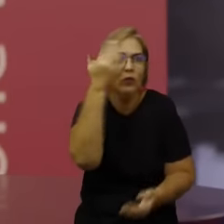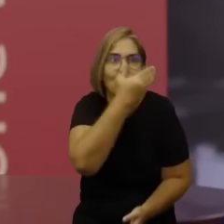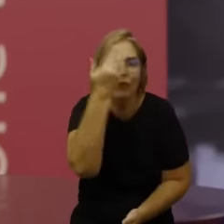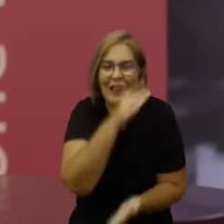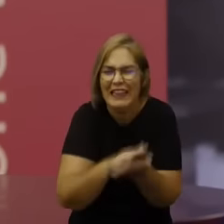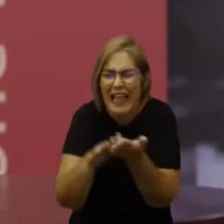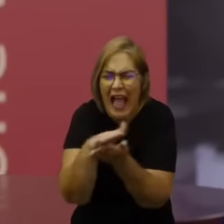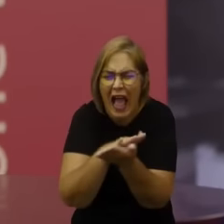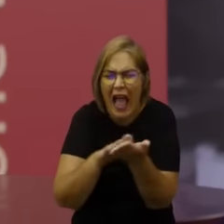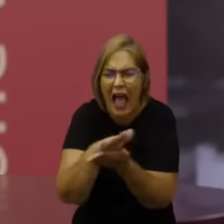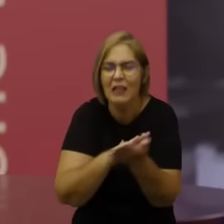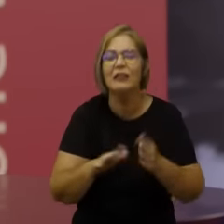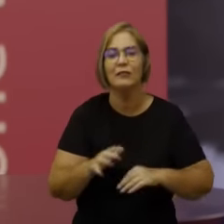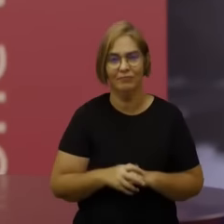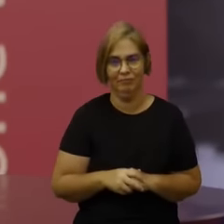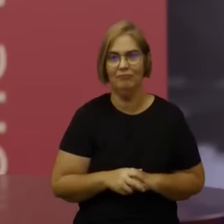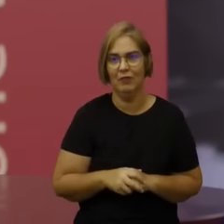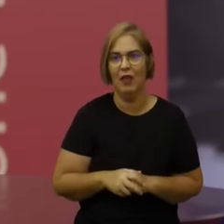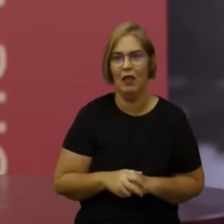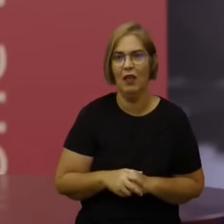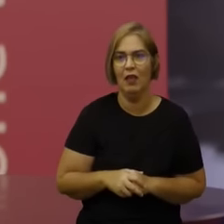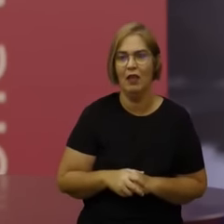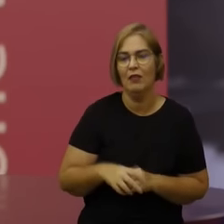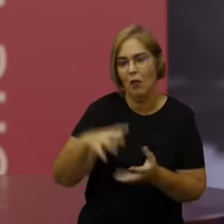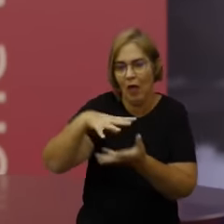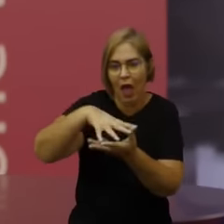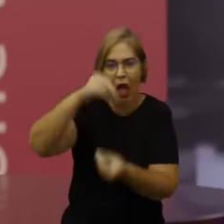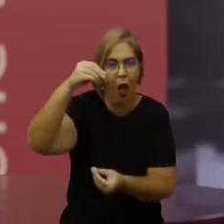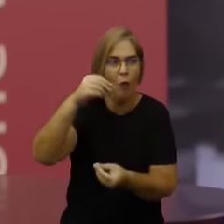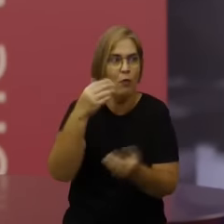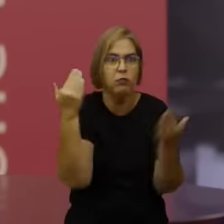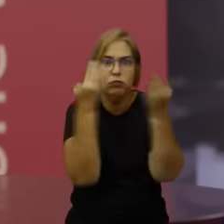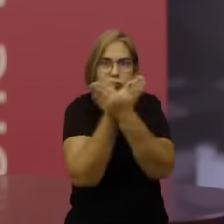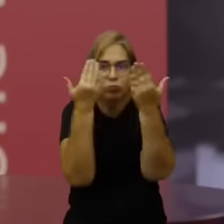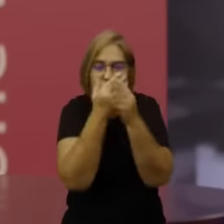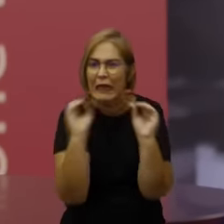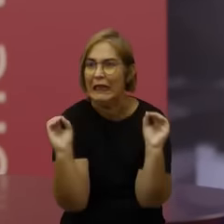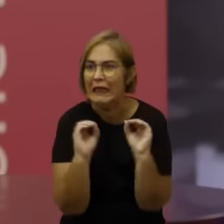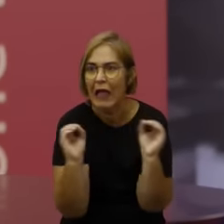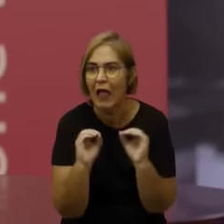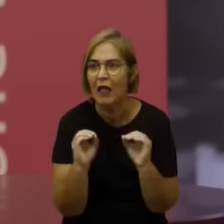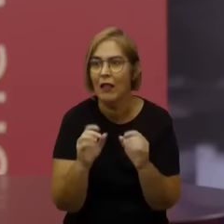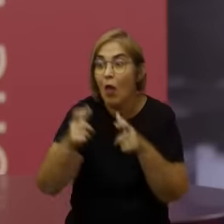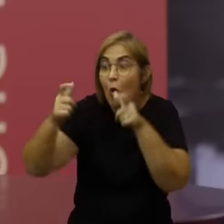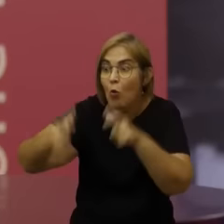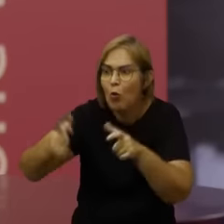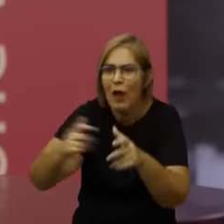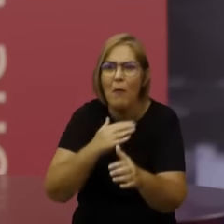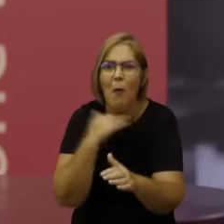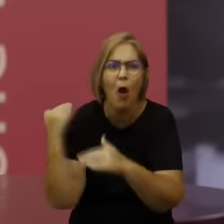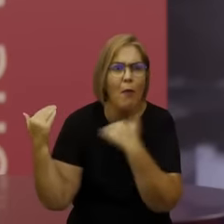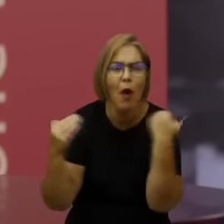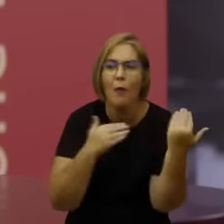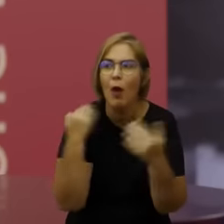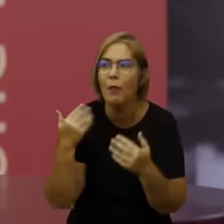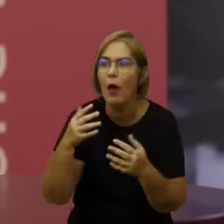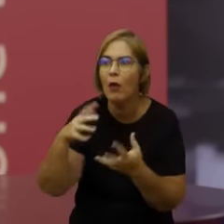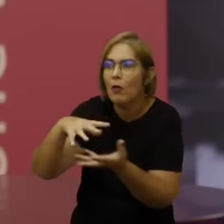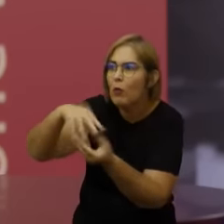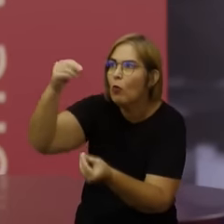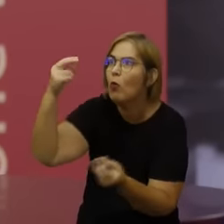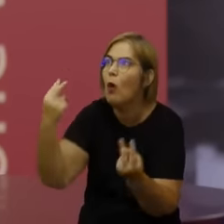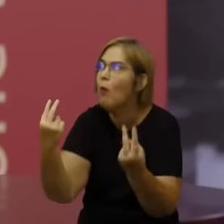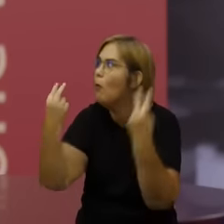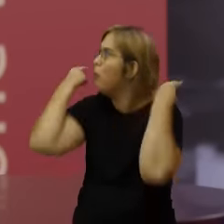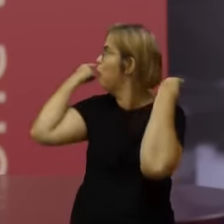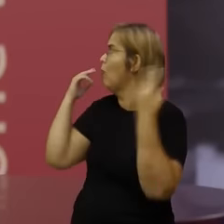Eh, é o lugar das sombras, é o lugar que não se vê. Ah, o prefixo ID, né? Aides, é aquilo que não se vê. Bom,